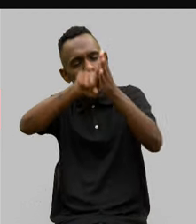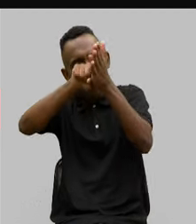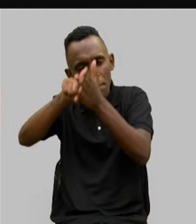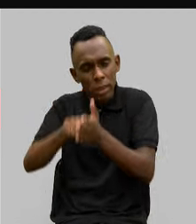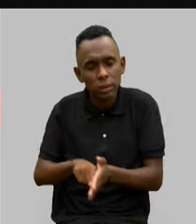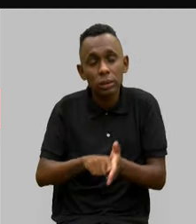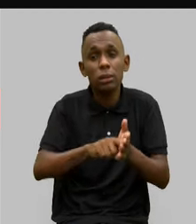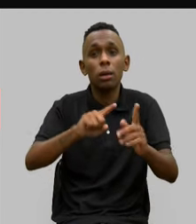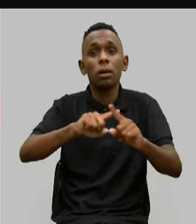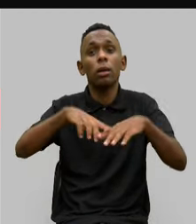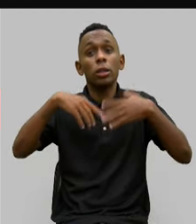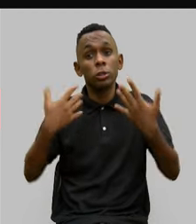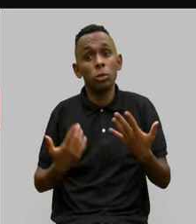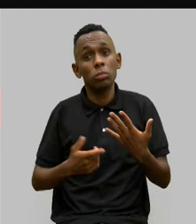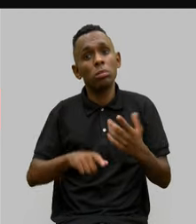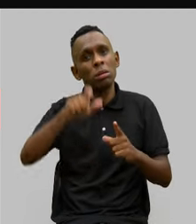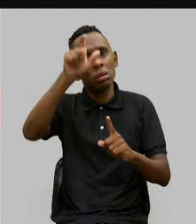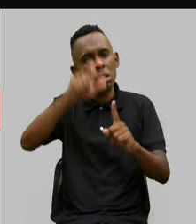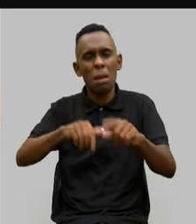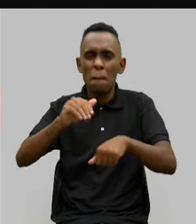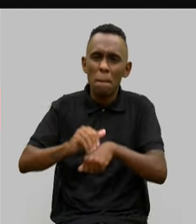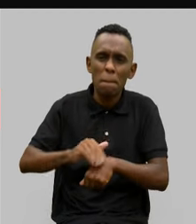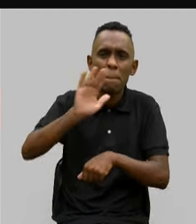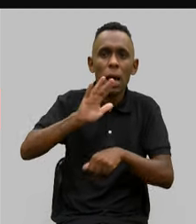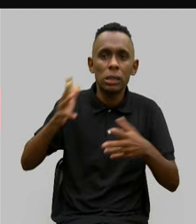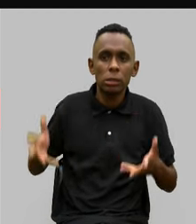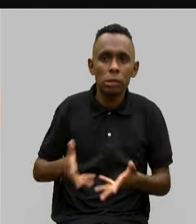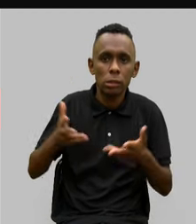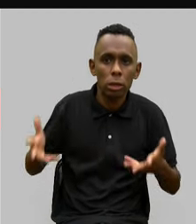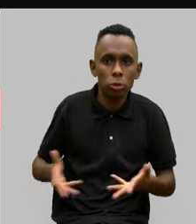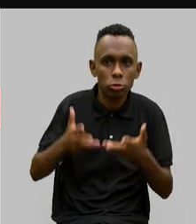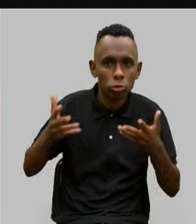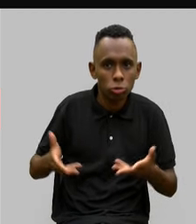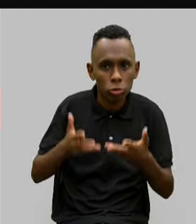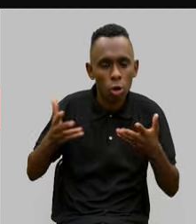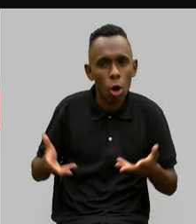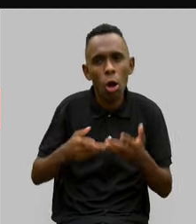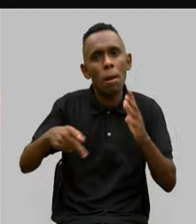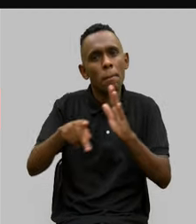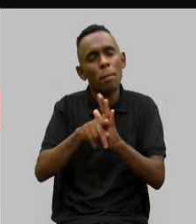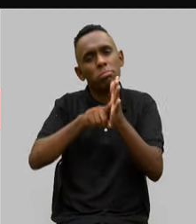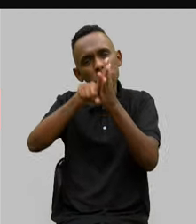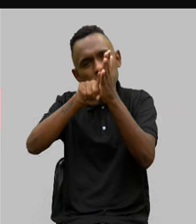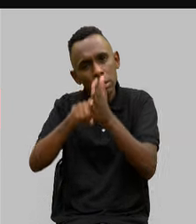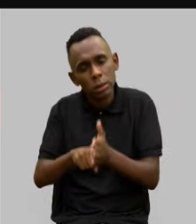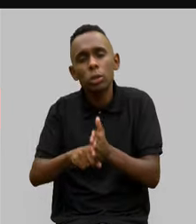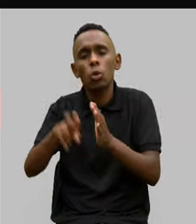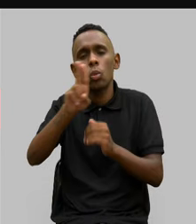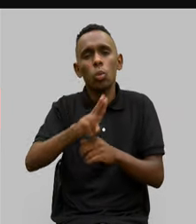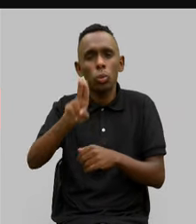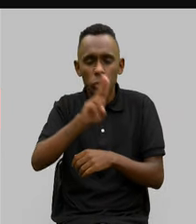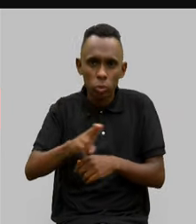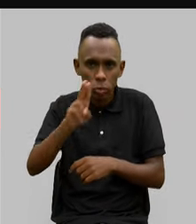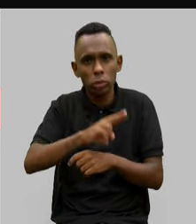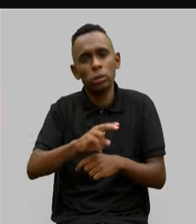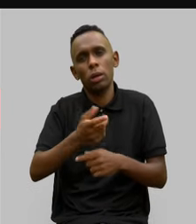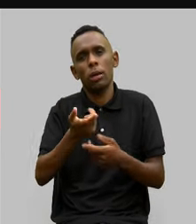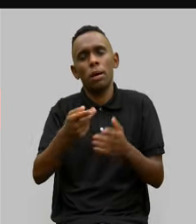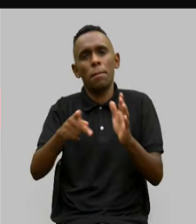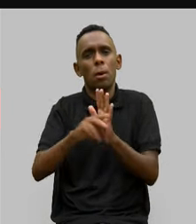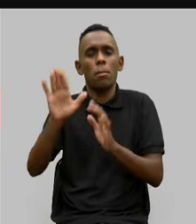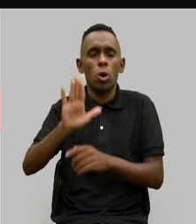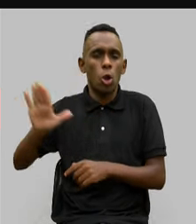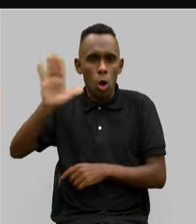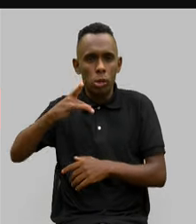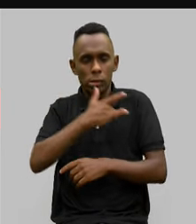aí mas assim ele foi um dos que mais incentivaram o uso medicinal da cannabis que até então era só drogas de abuso